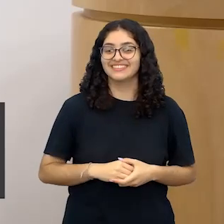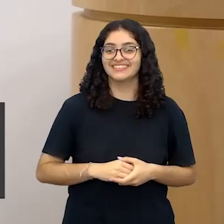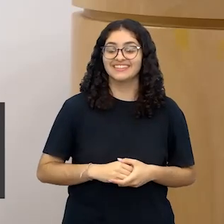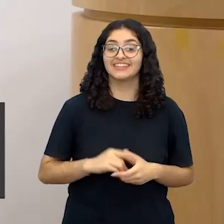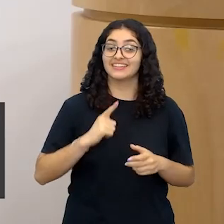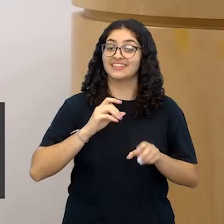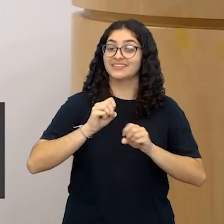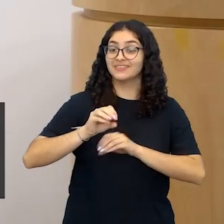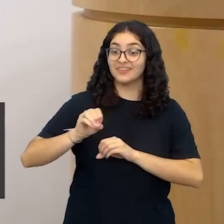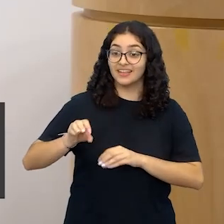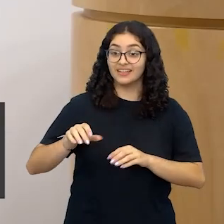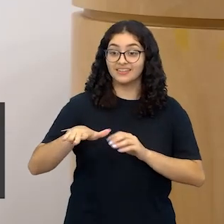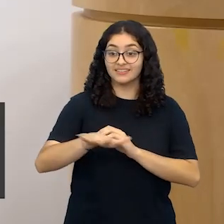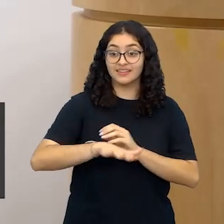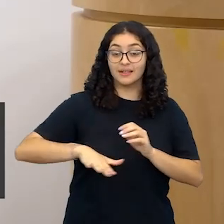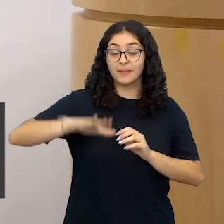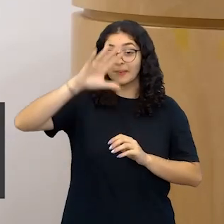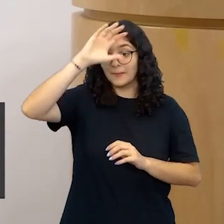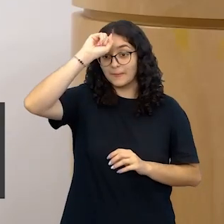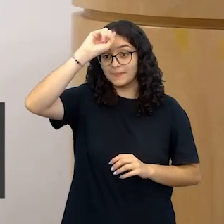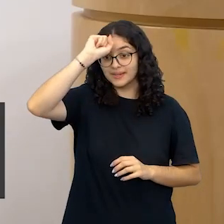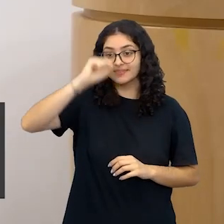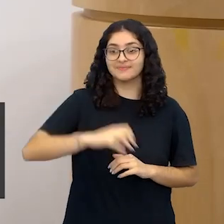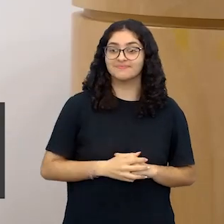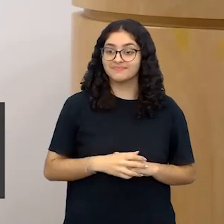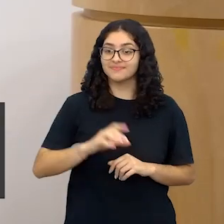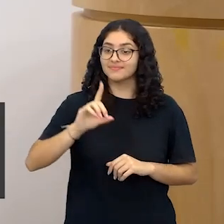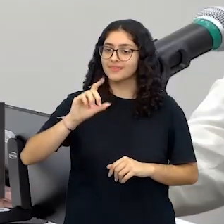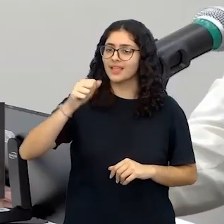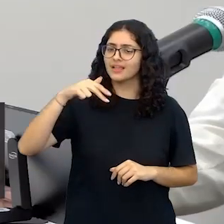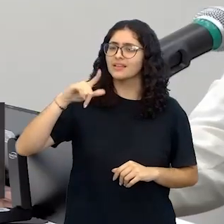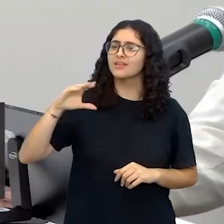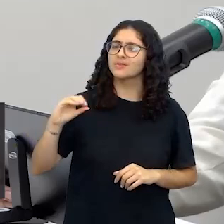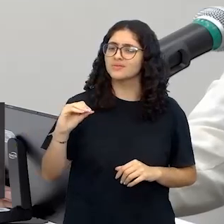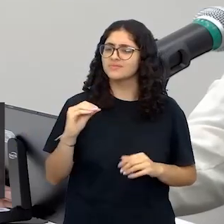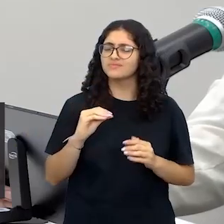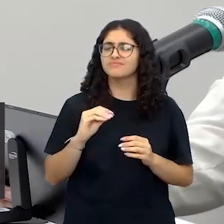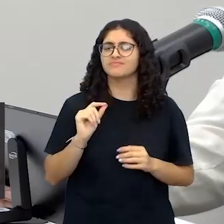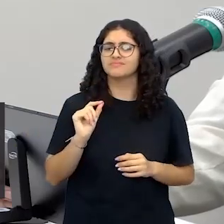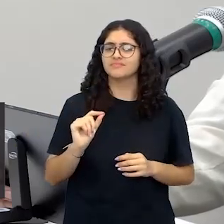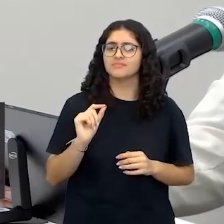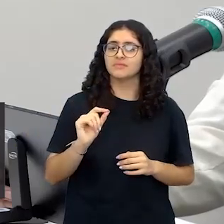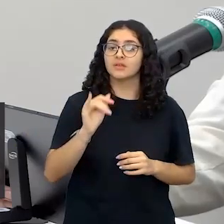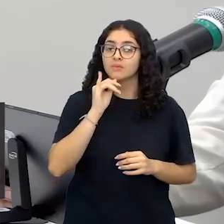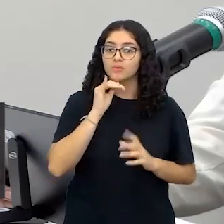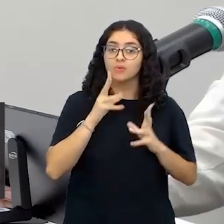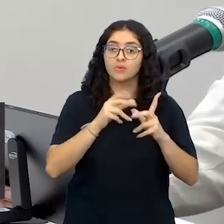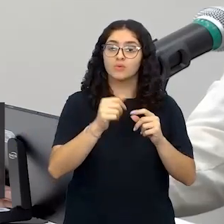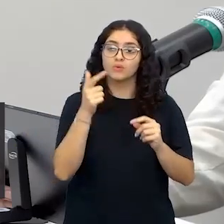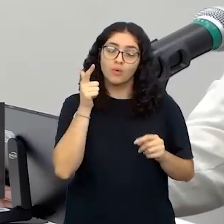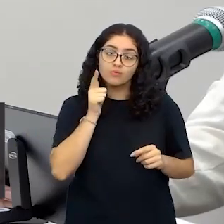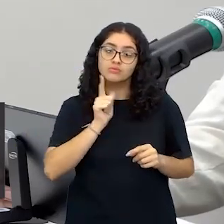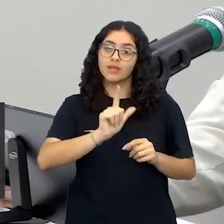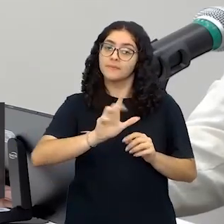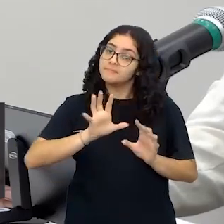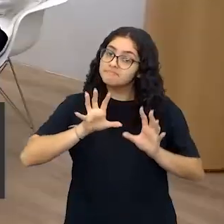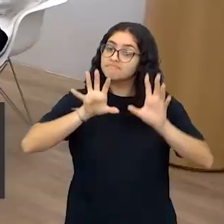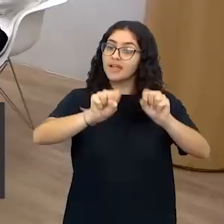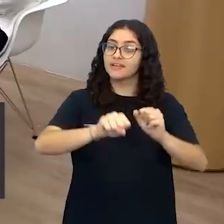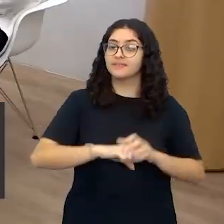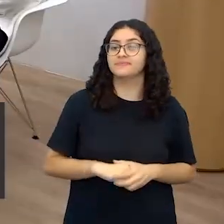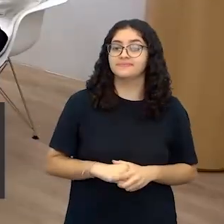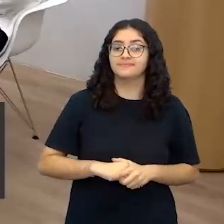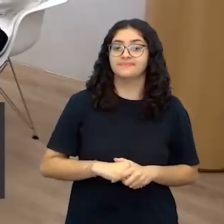da educação, né, do espaço de aprendizagem. O Danilo colocou aqui, o que está no alcance de todos. Olha, que